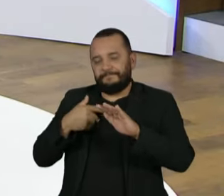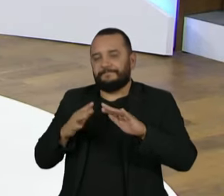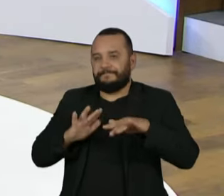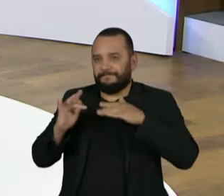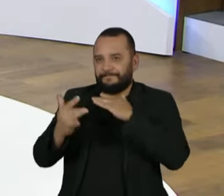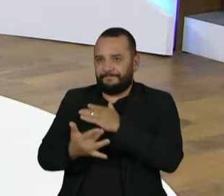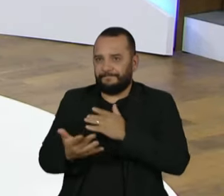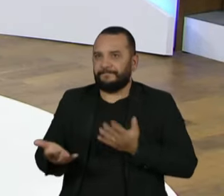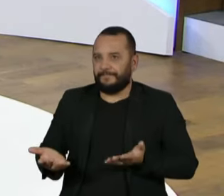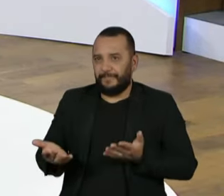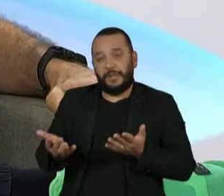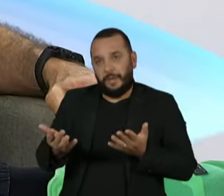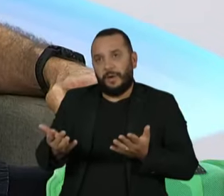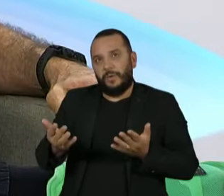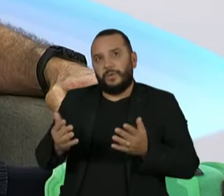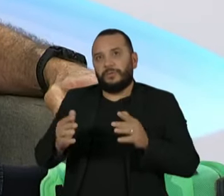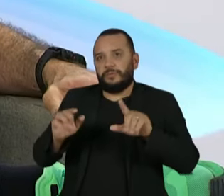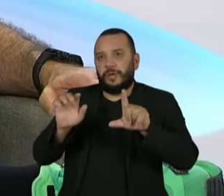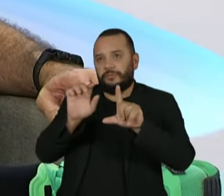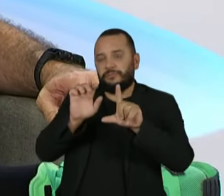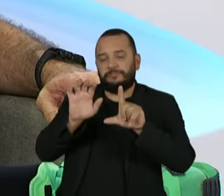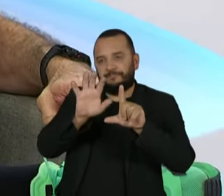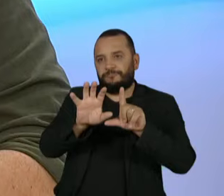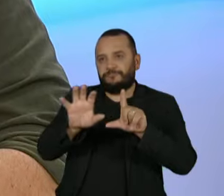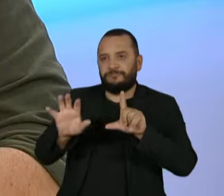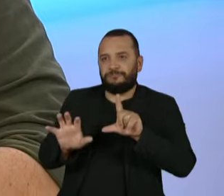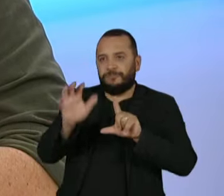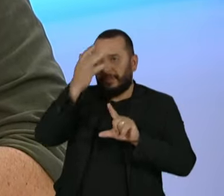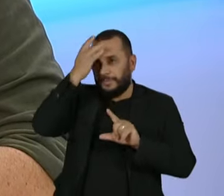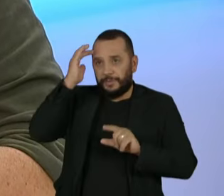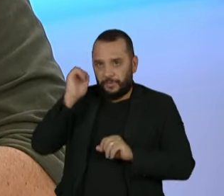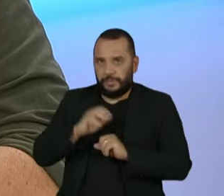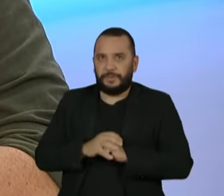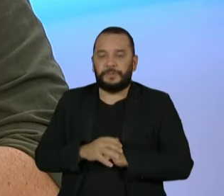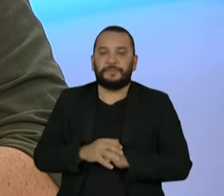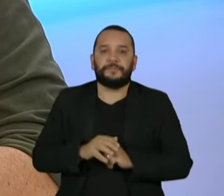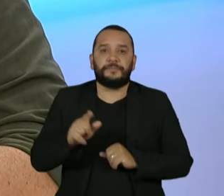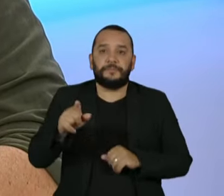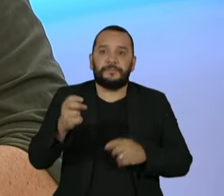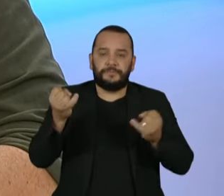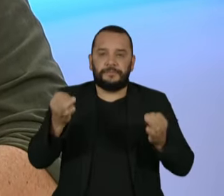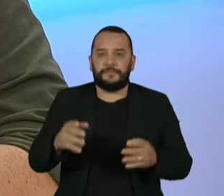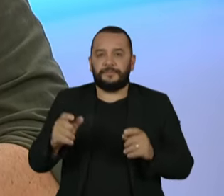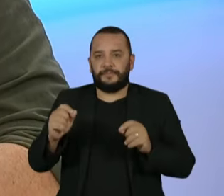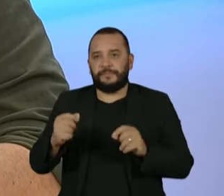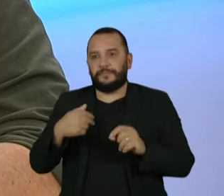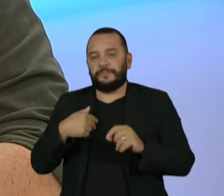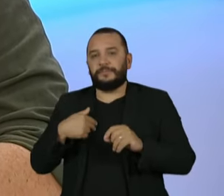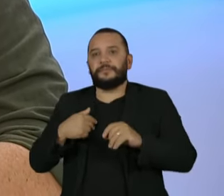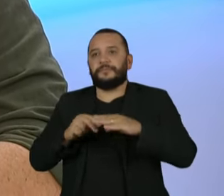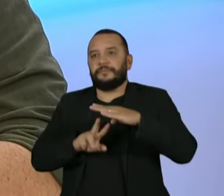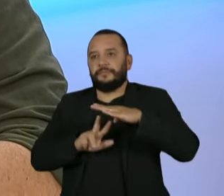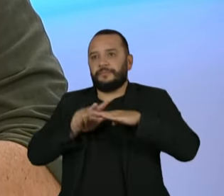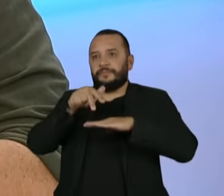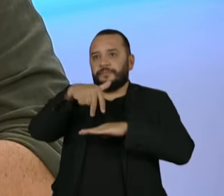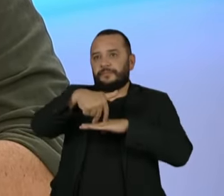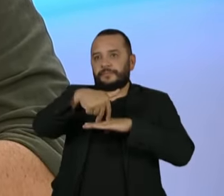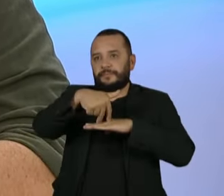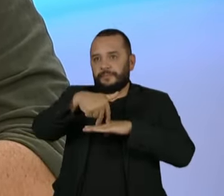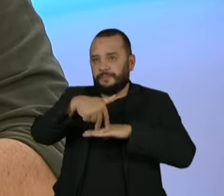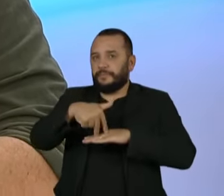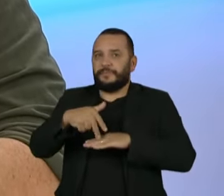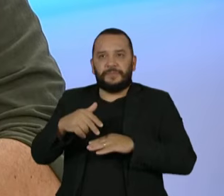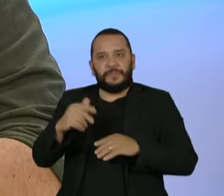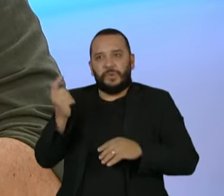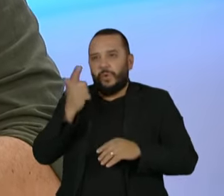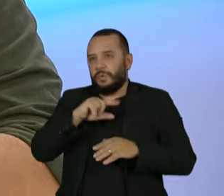eu achei interessante que você mencionou no meta verso né um que não foi